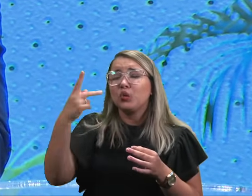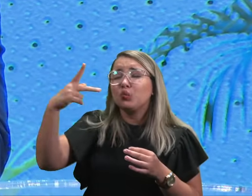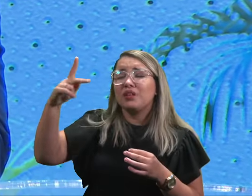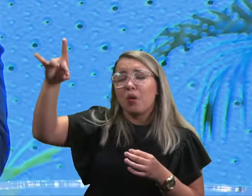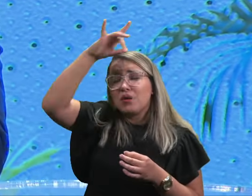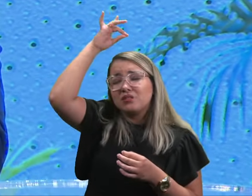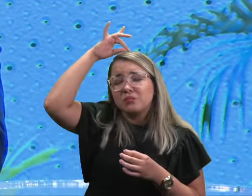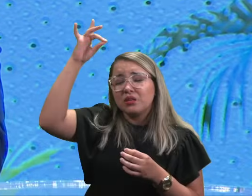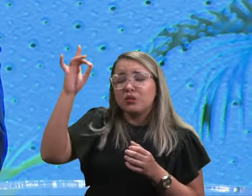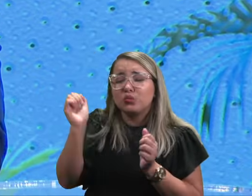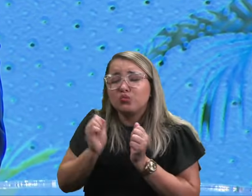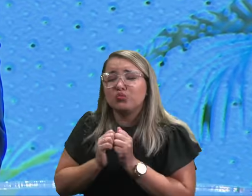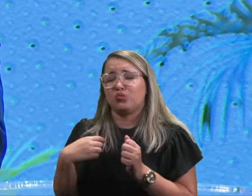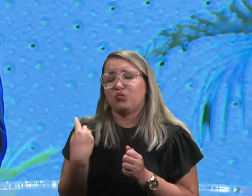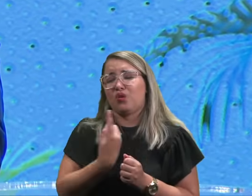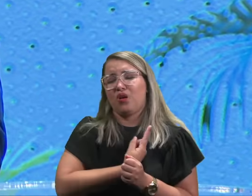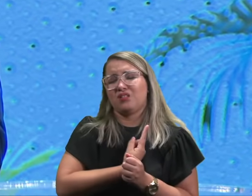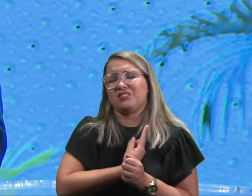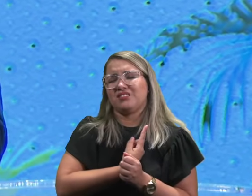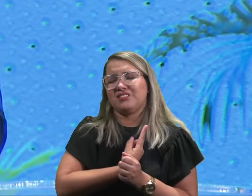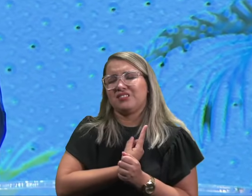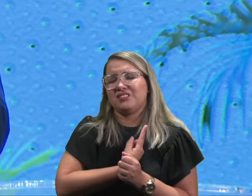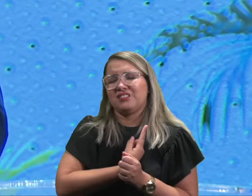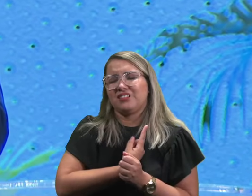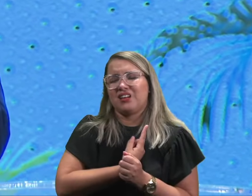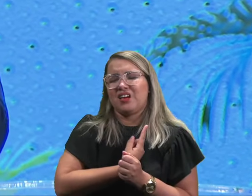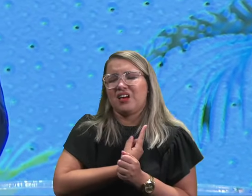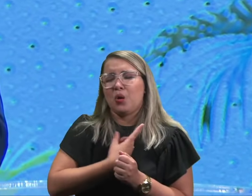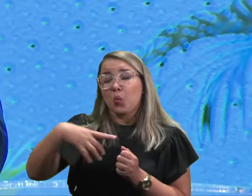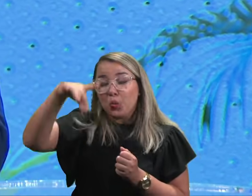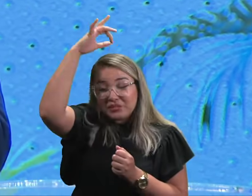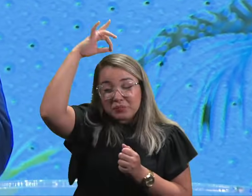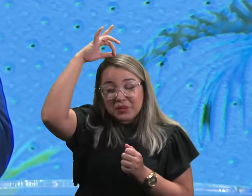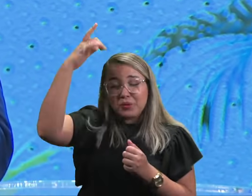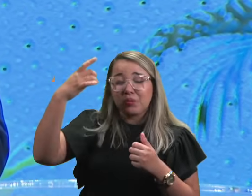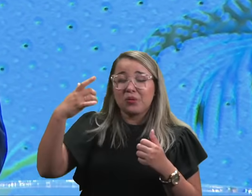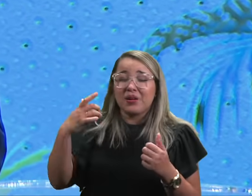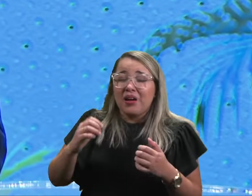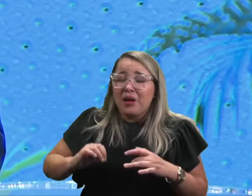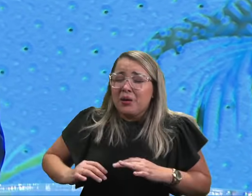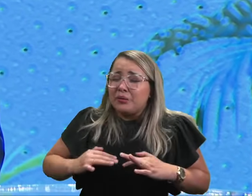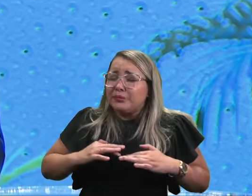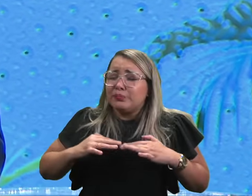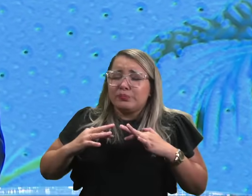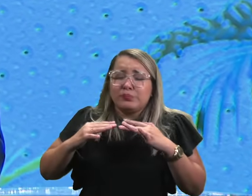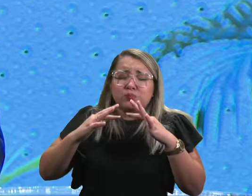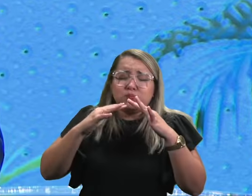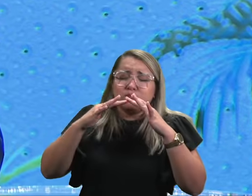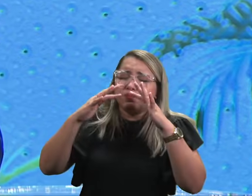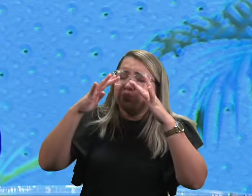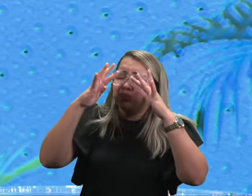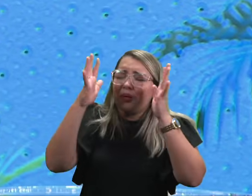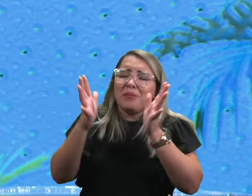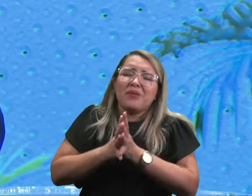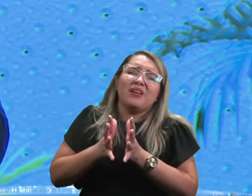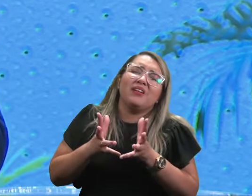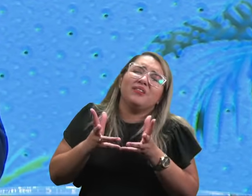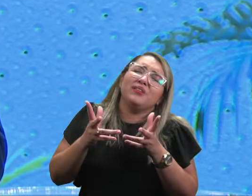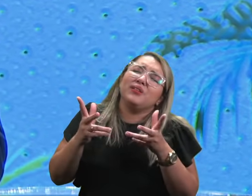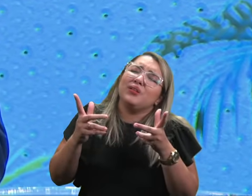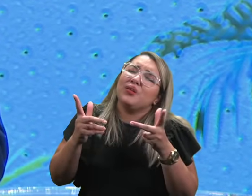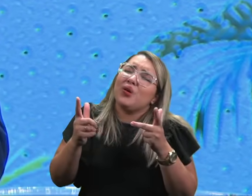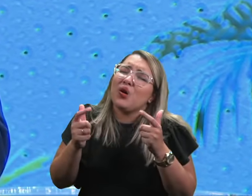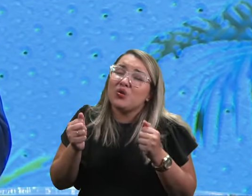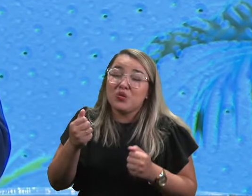Espírito conosco e que Ele preencha todo o nosso ser, de modo que não mais o